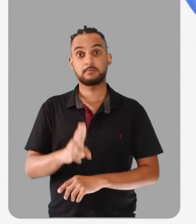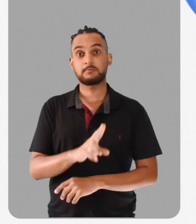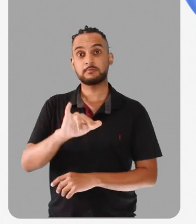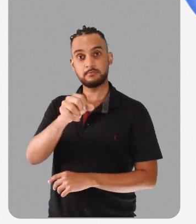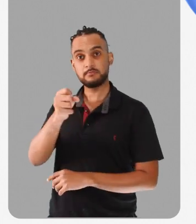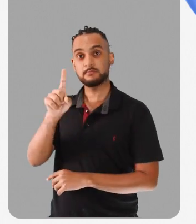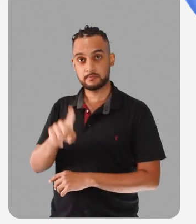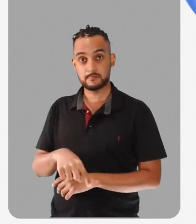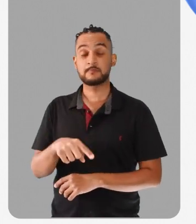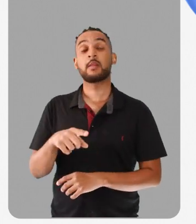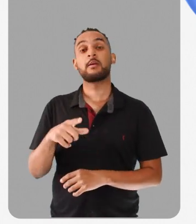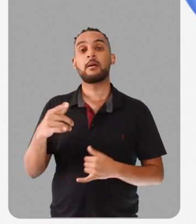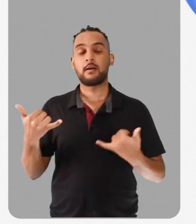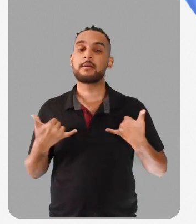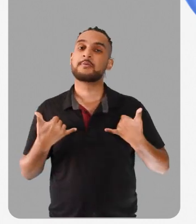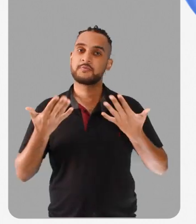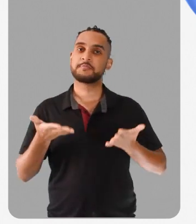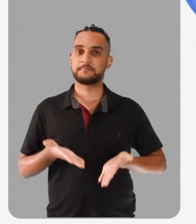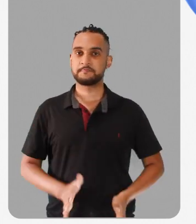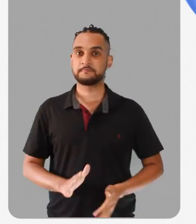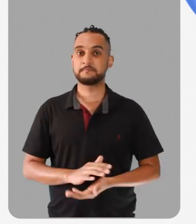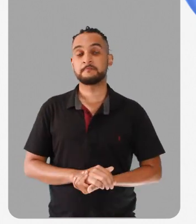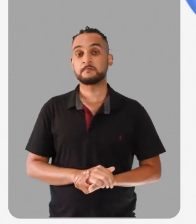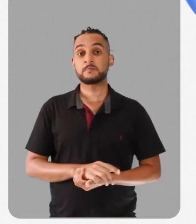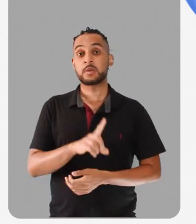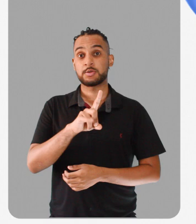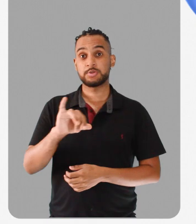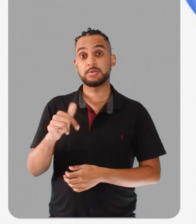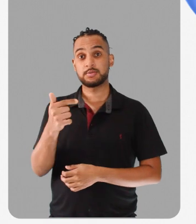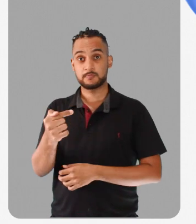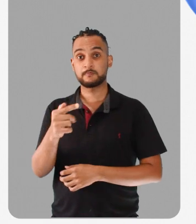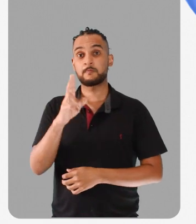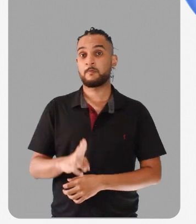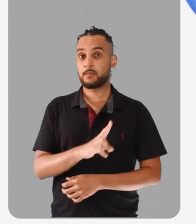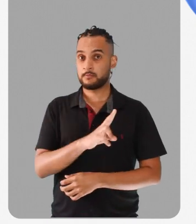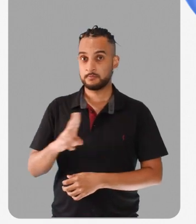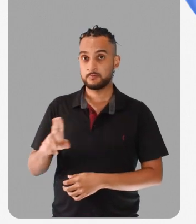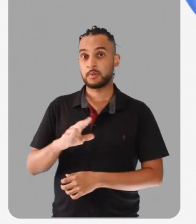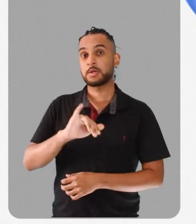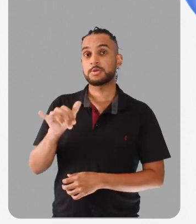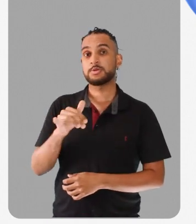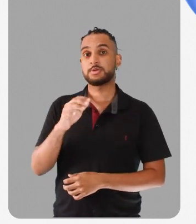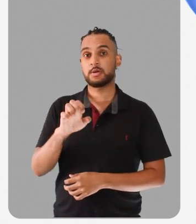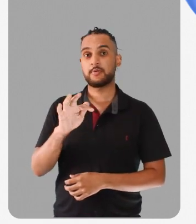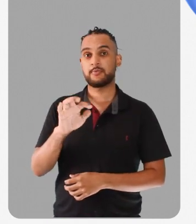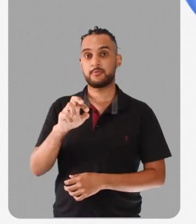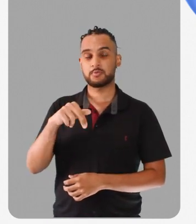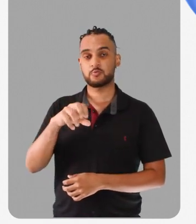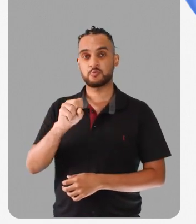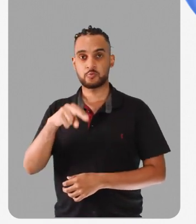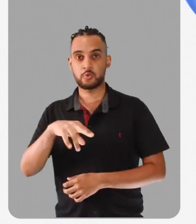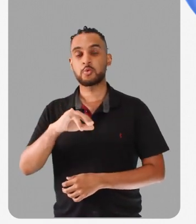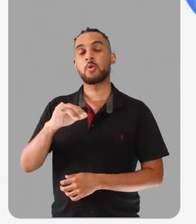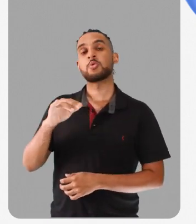de ordenação. No mesmo dia, Padre José Hilton Bezerra comemora seu aniversário natalício. No dia 7, os